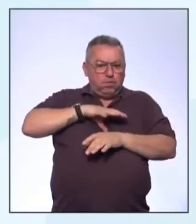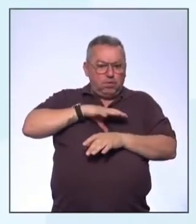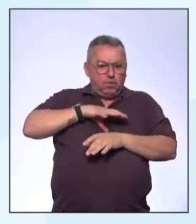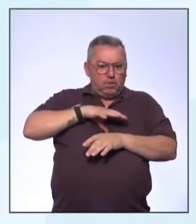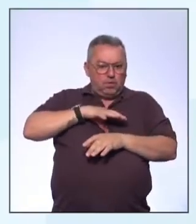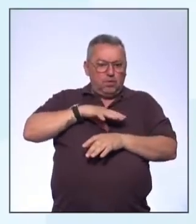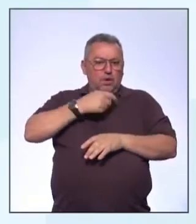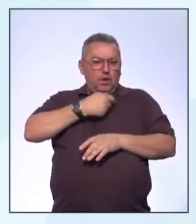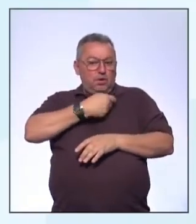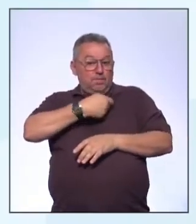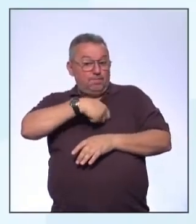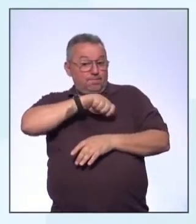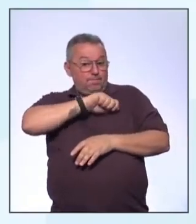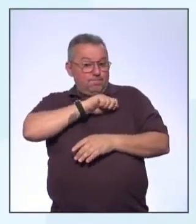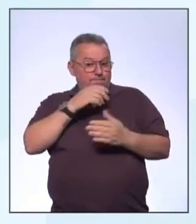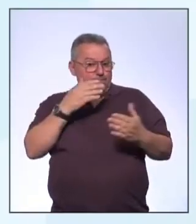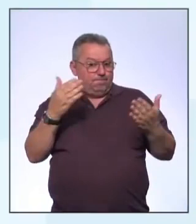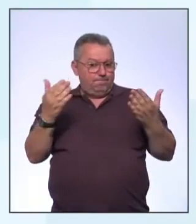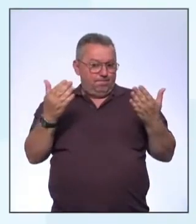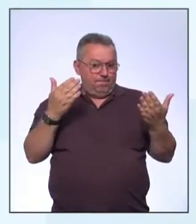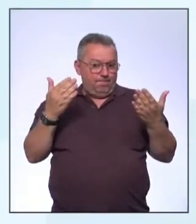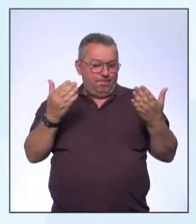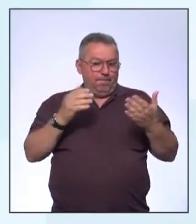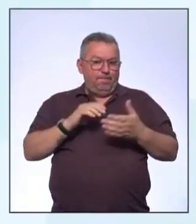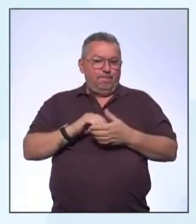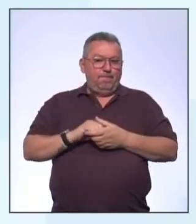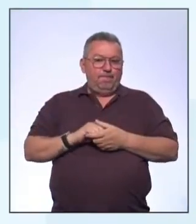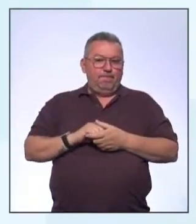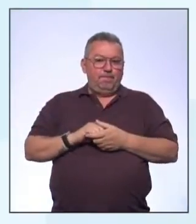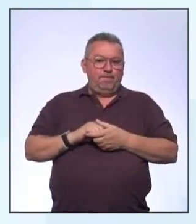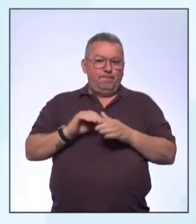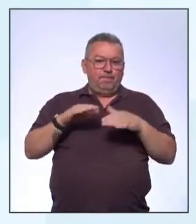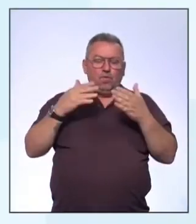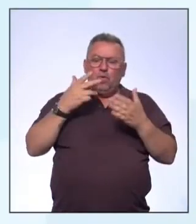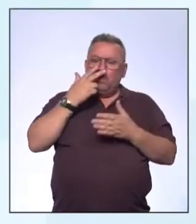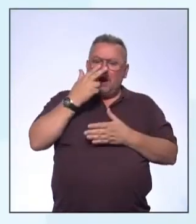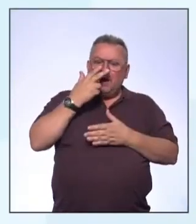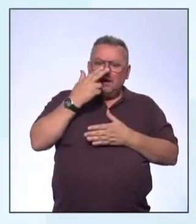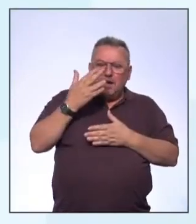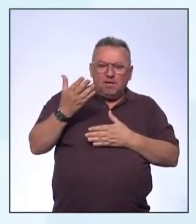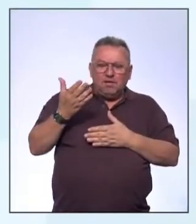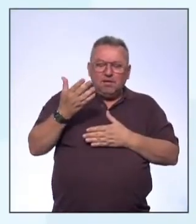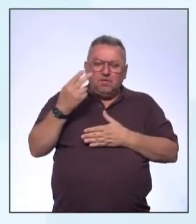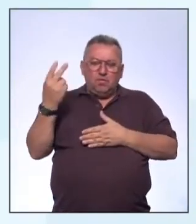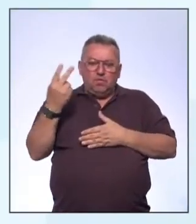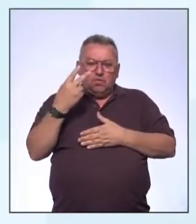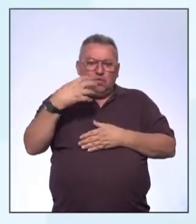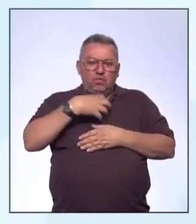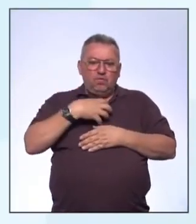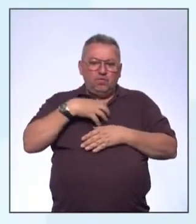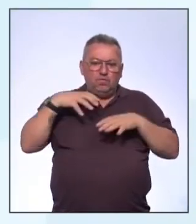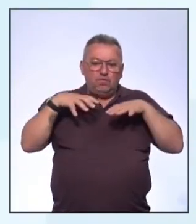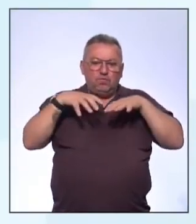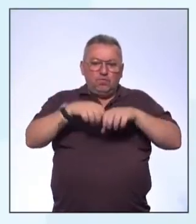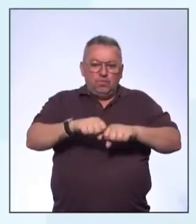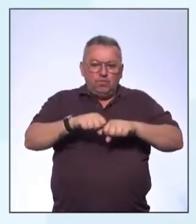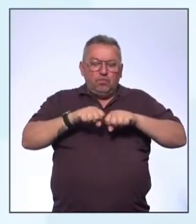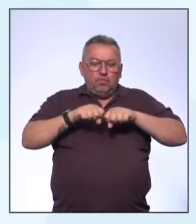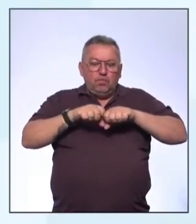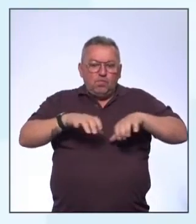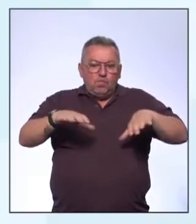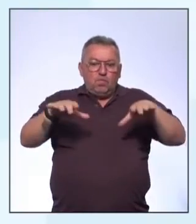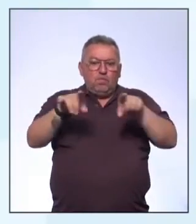colonizações portuguesa e espanhola. Quais são as semelhanças entre os dois tipos de colonização,